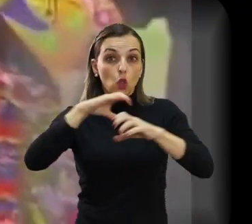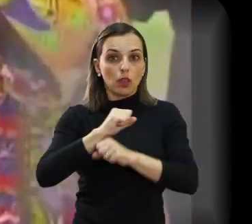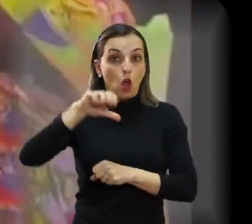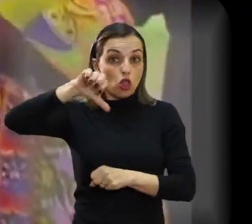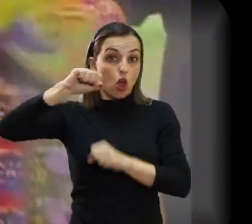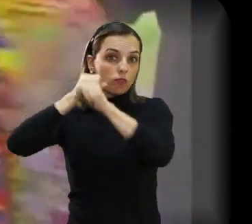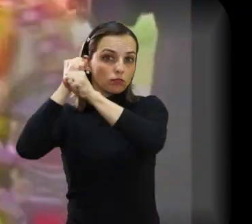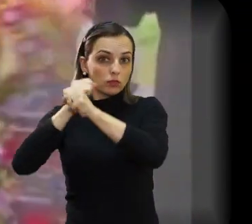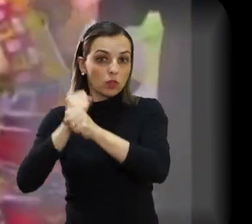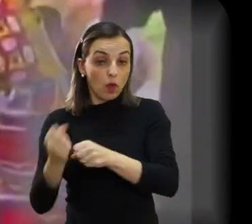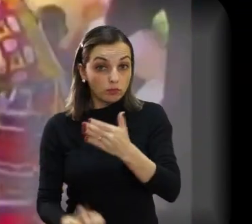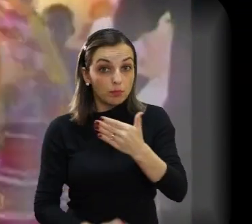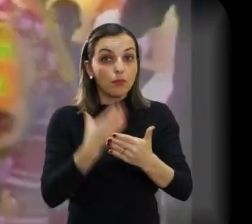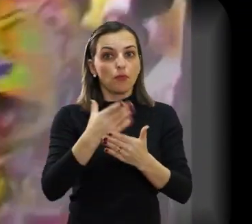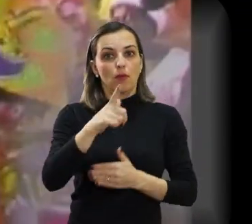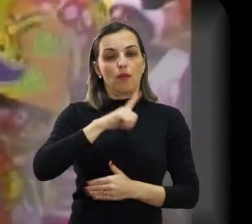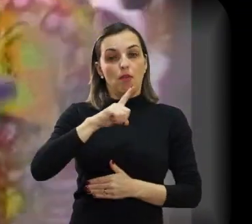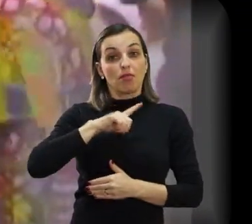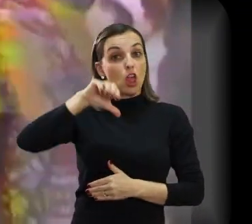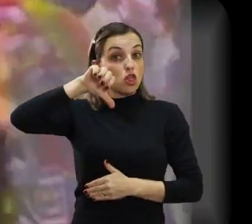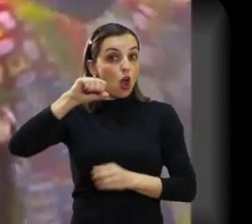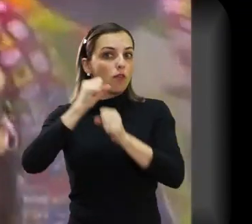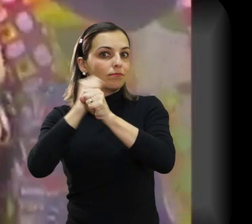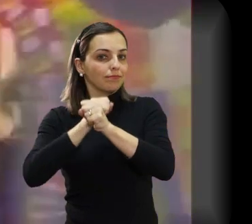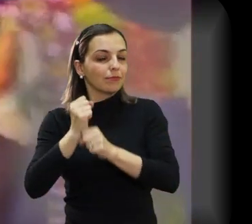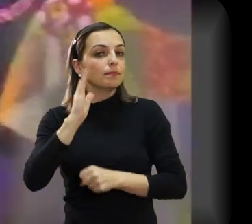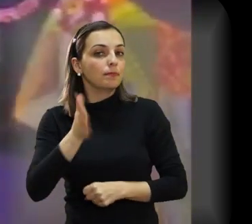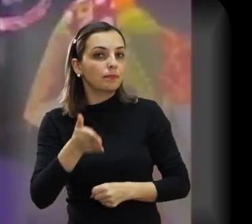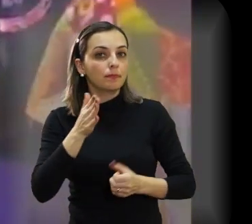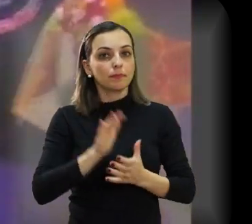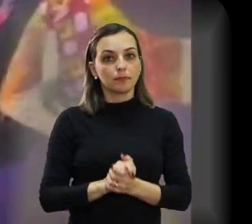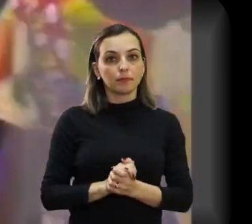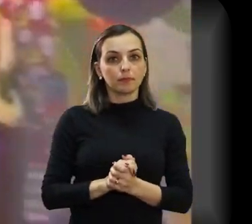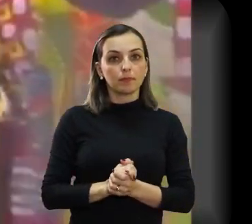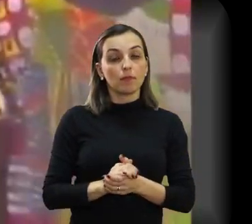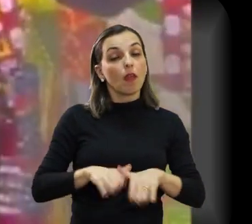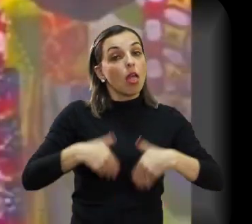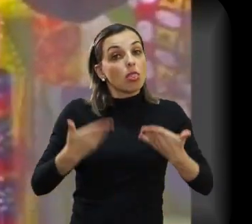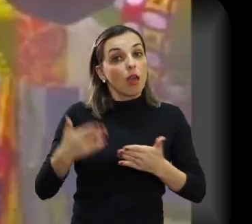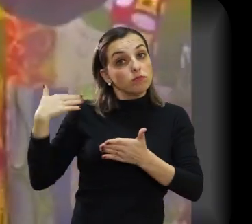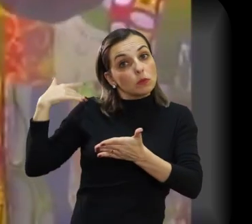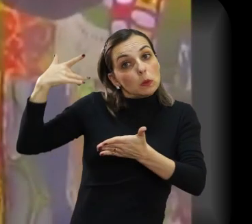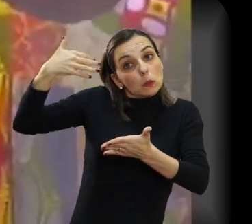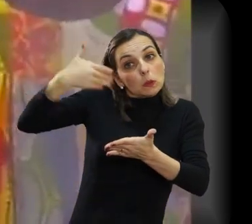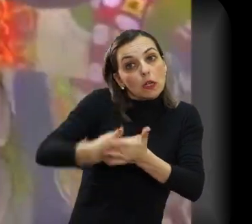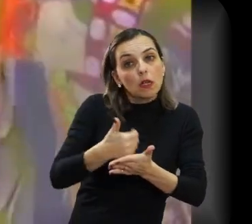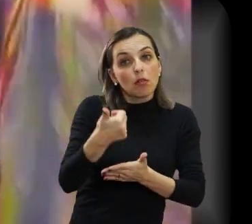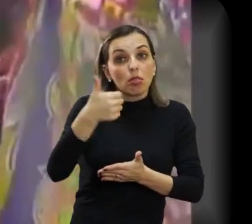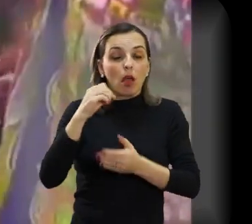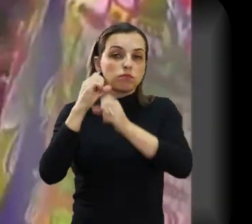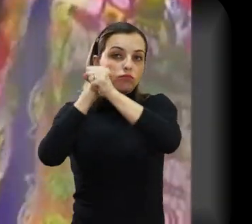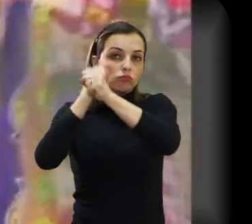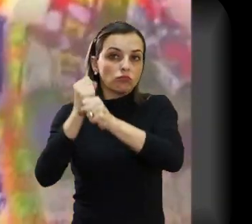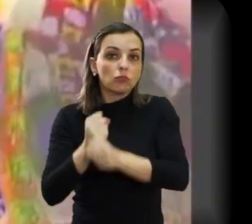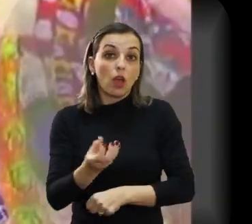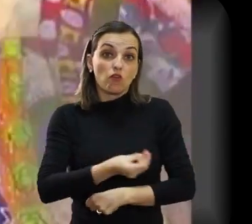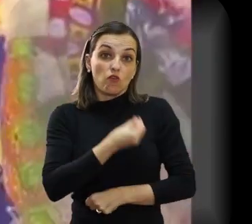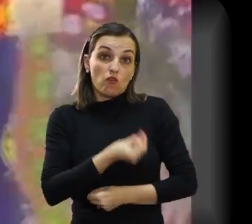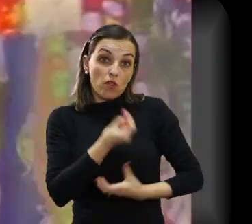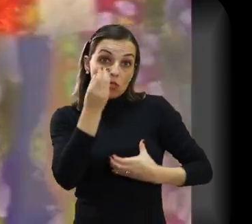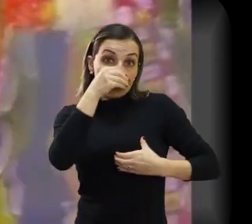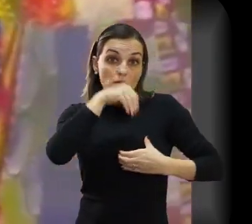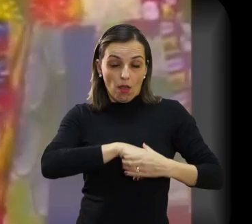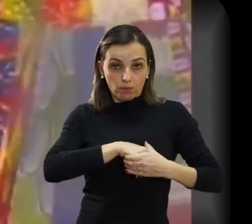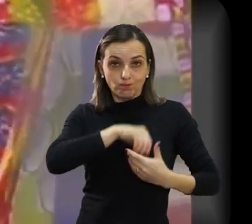realizamos a 9ª edição. Então é um trabalho que há 10 anos se encontra na minha vida e a gente consegue,